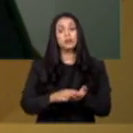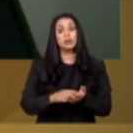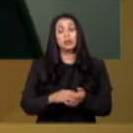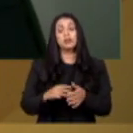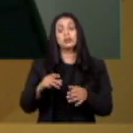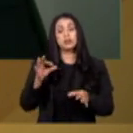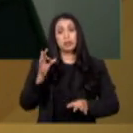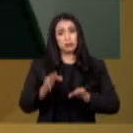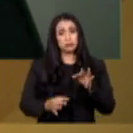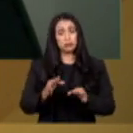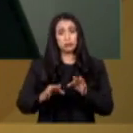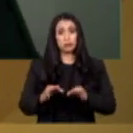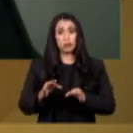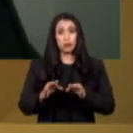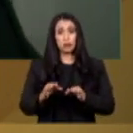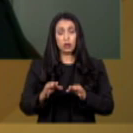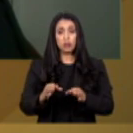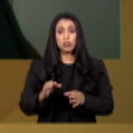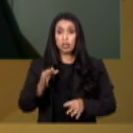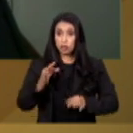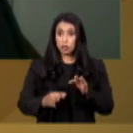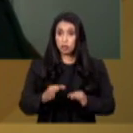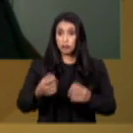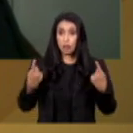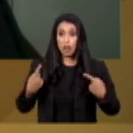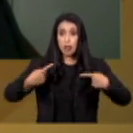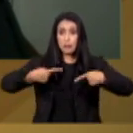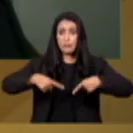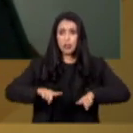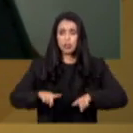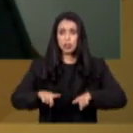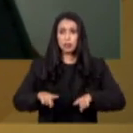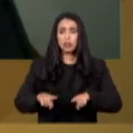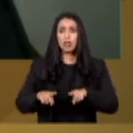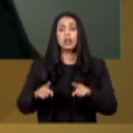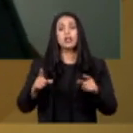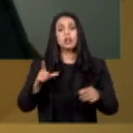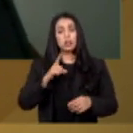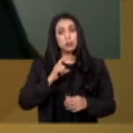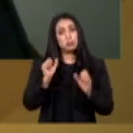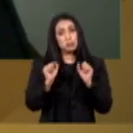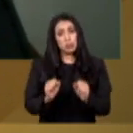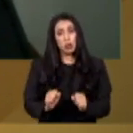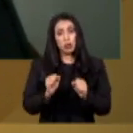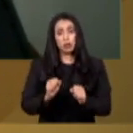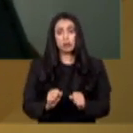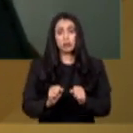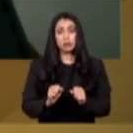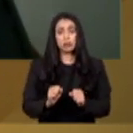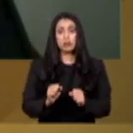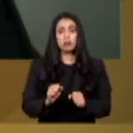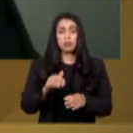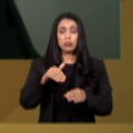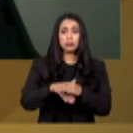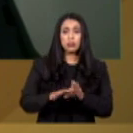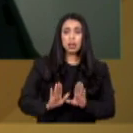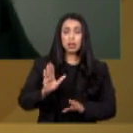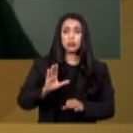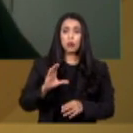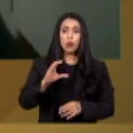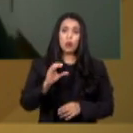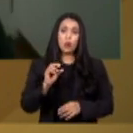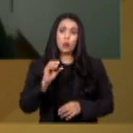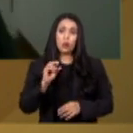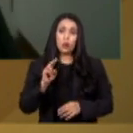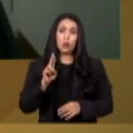e justifique impedimento a que esses últimos concorrer aos cargos de cúpula